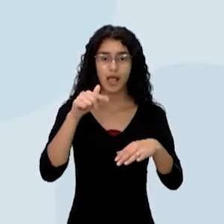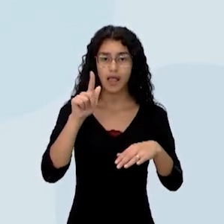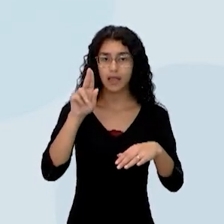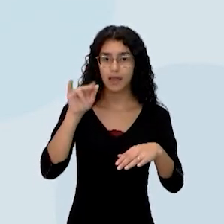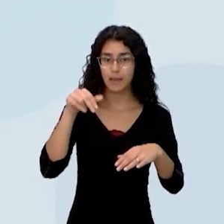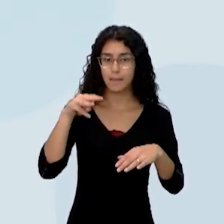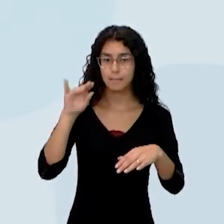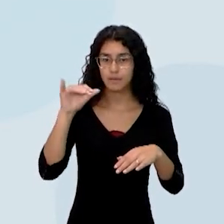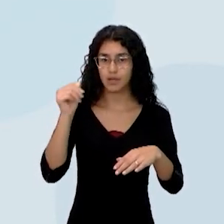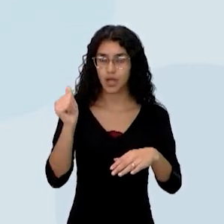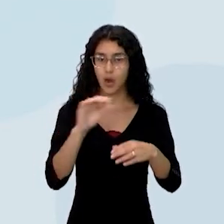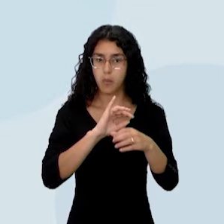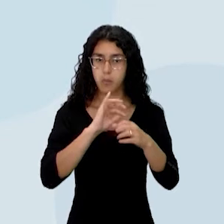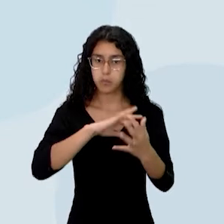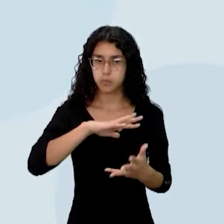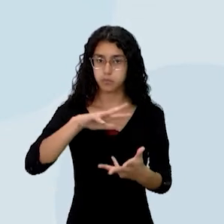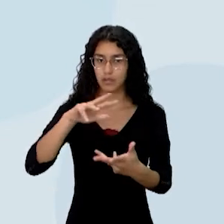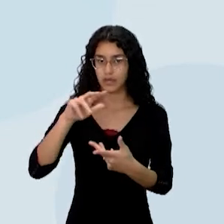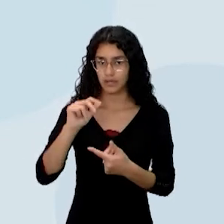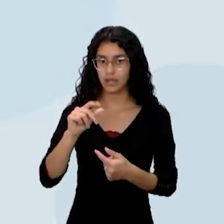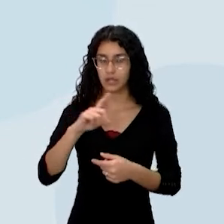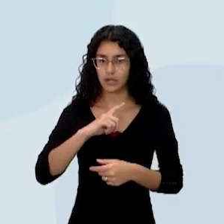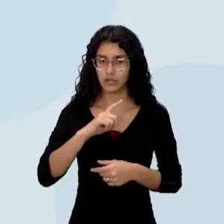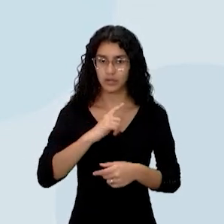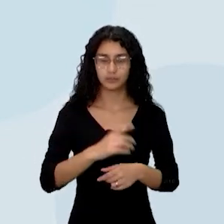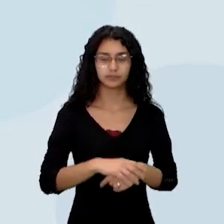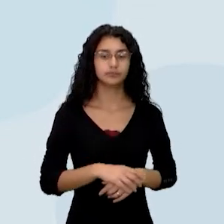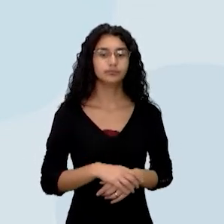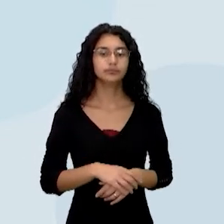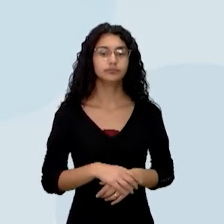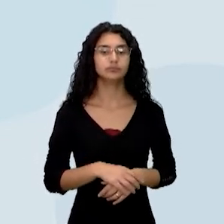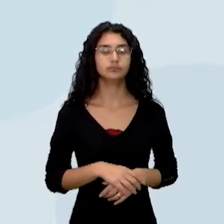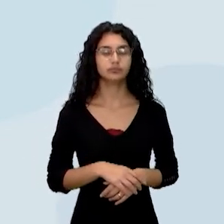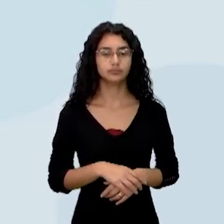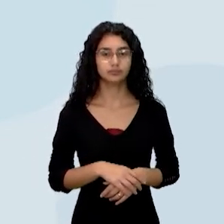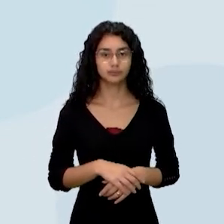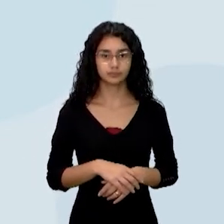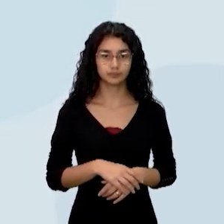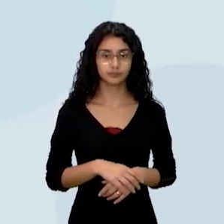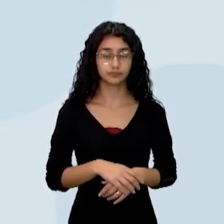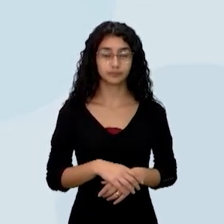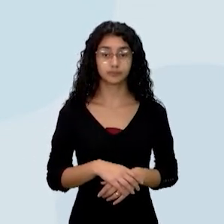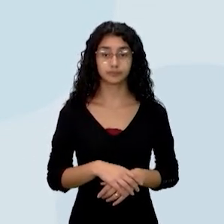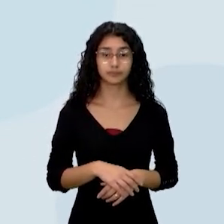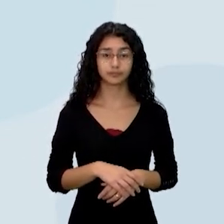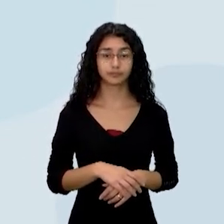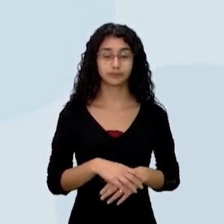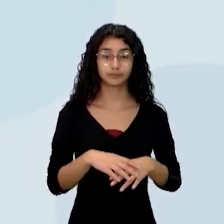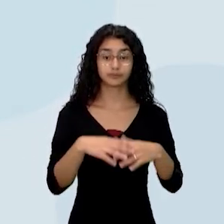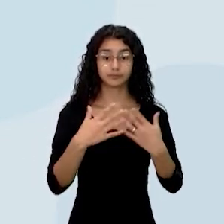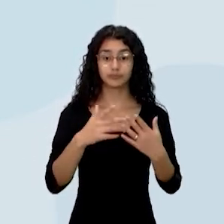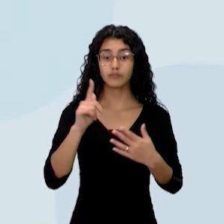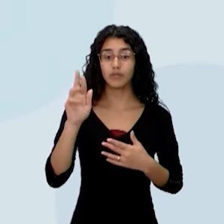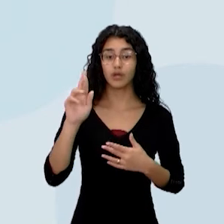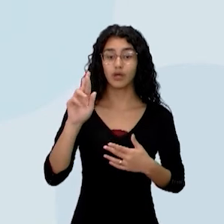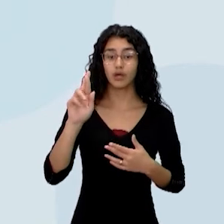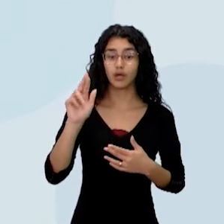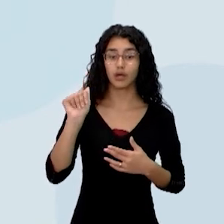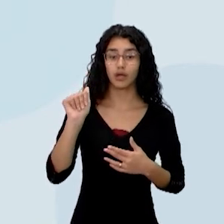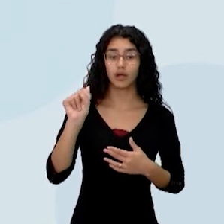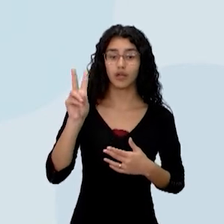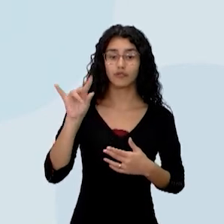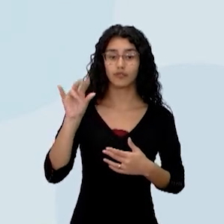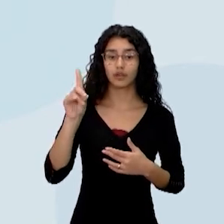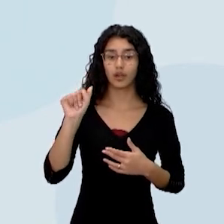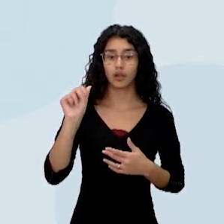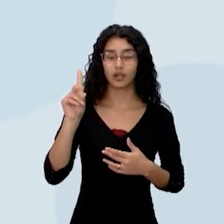têm metais pesados, né? Sim. E aí tem relação com a densidade, tá? Gravidade pessoal, a gravidade aqui